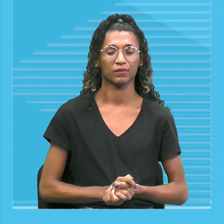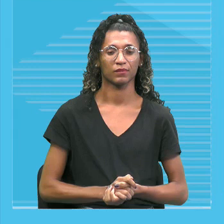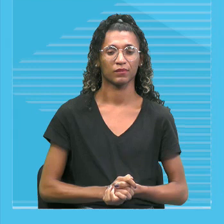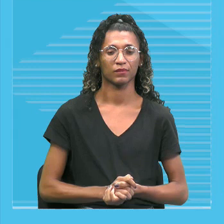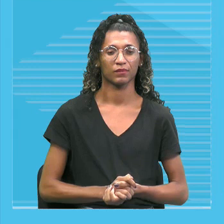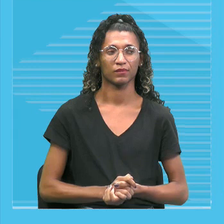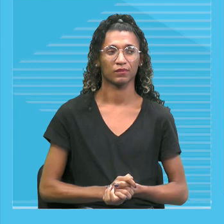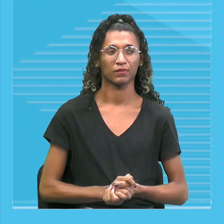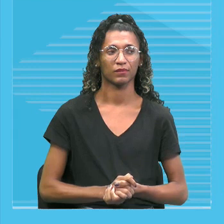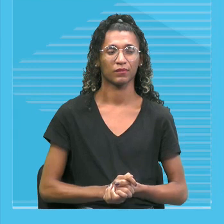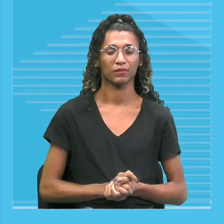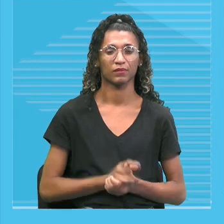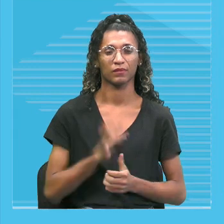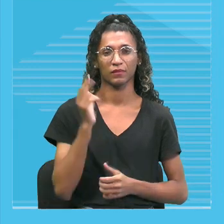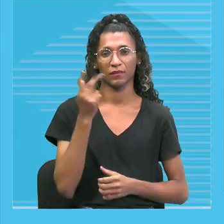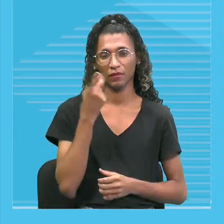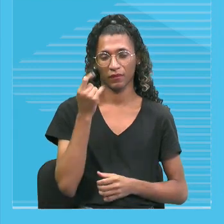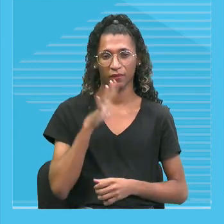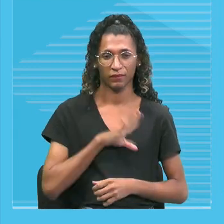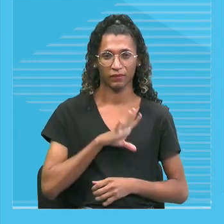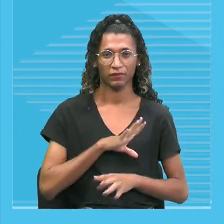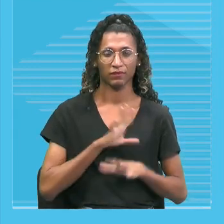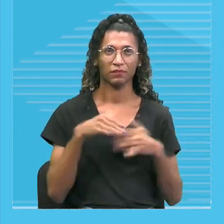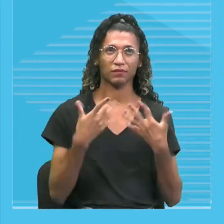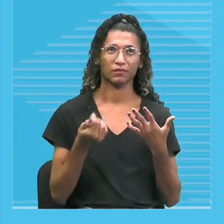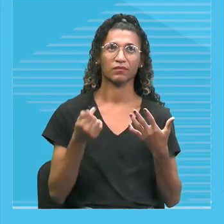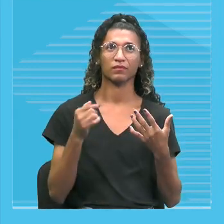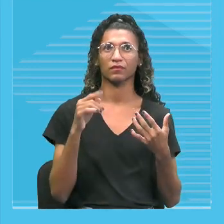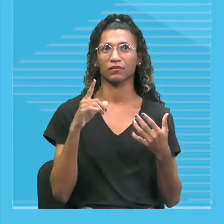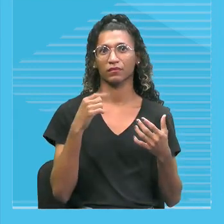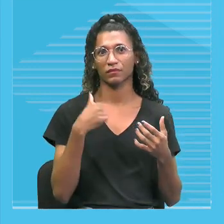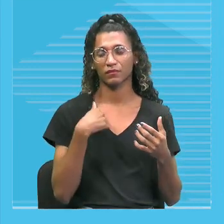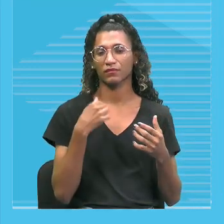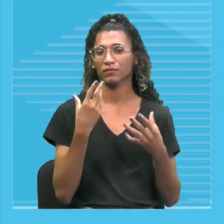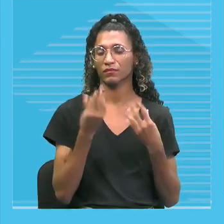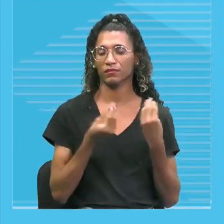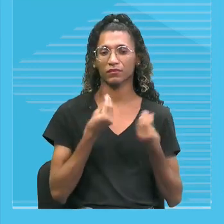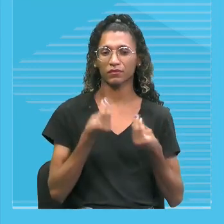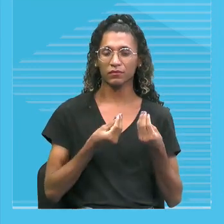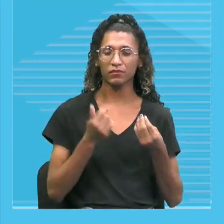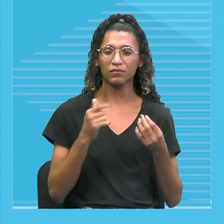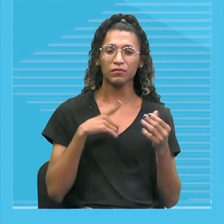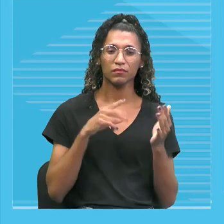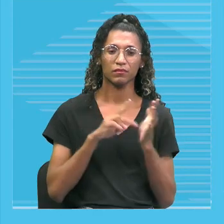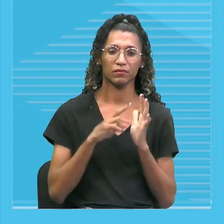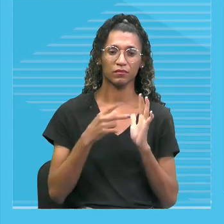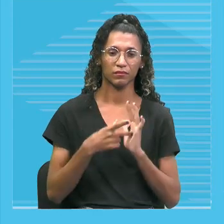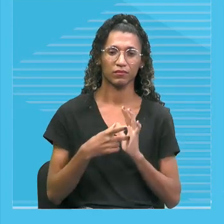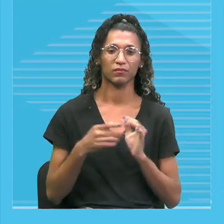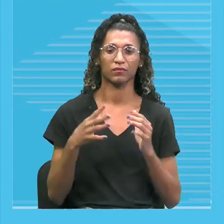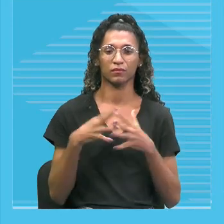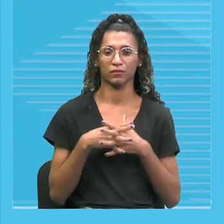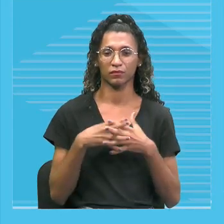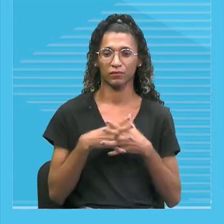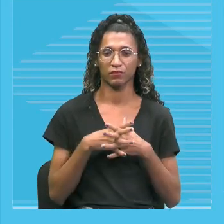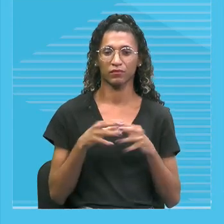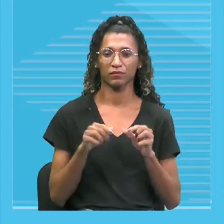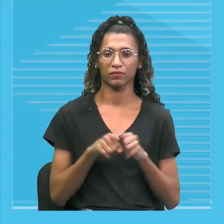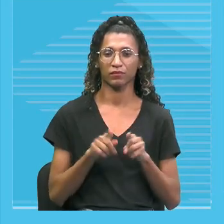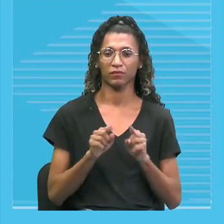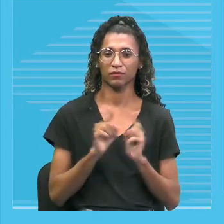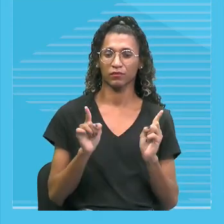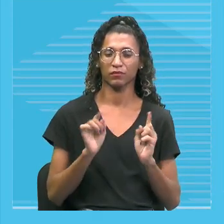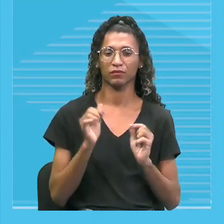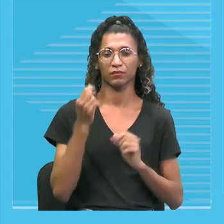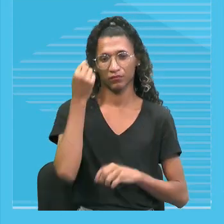quando você fala em português ah eu tô aqui toda embaraçada tem um significado né confusa tal mas em espanhol